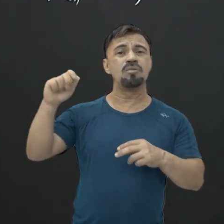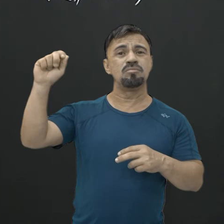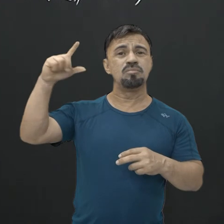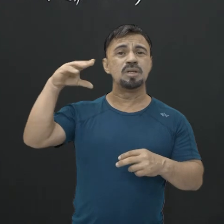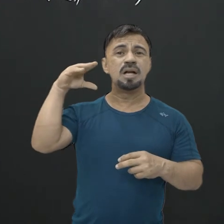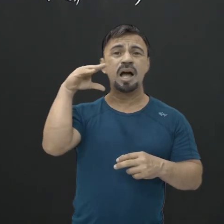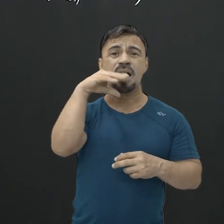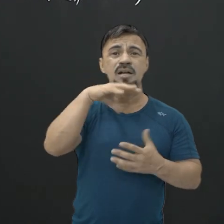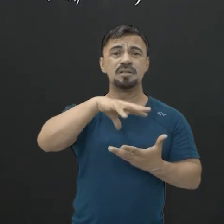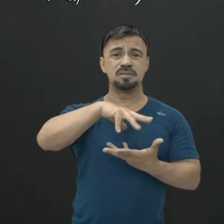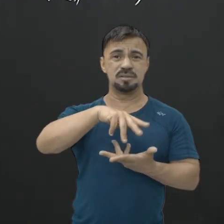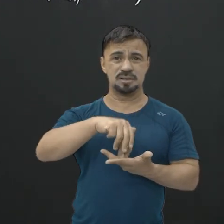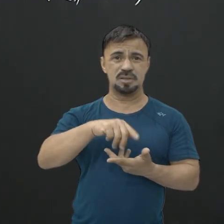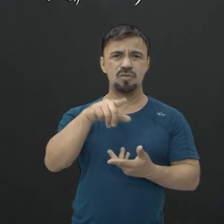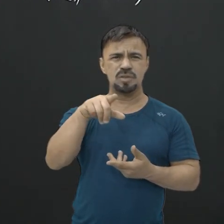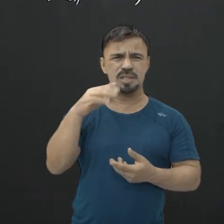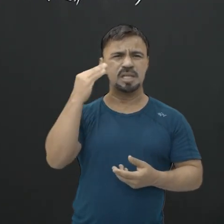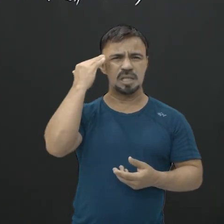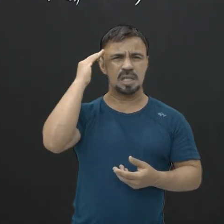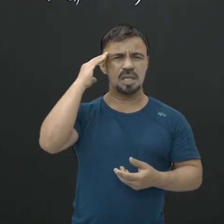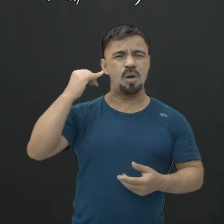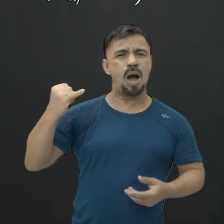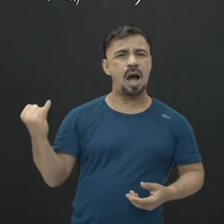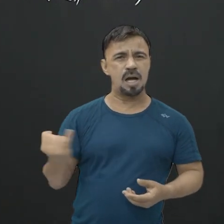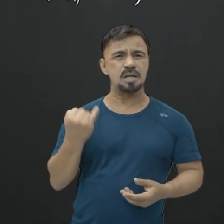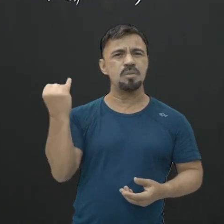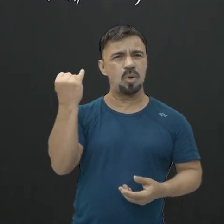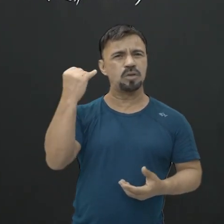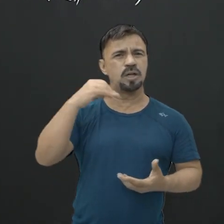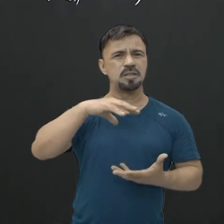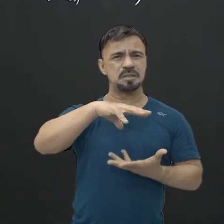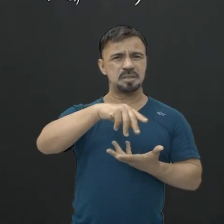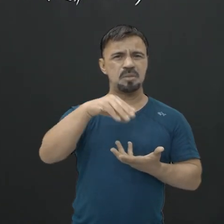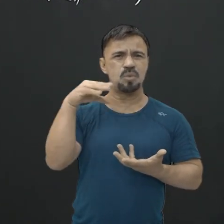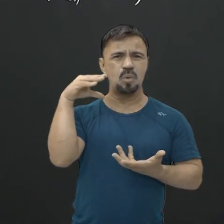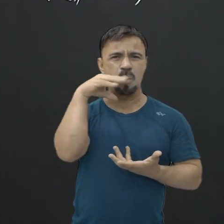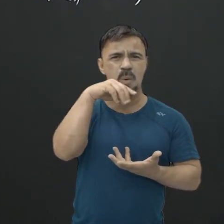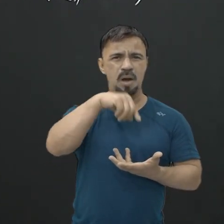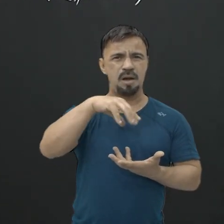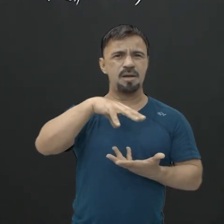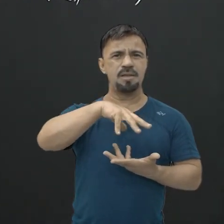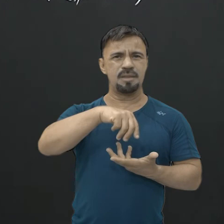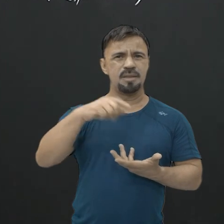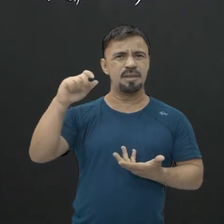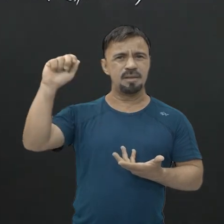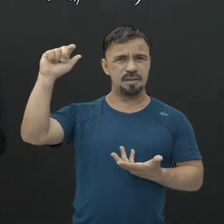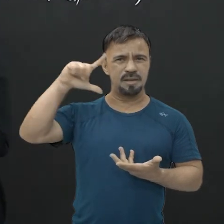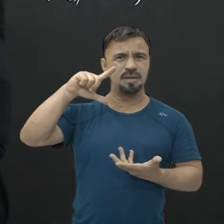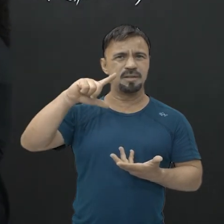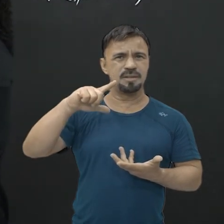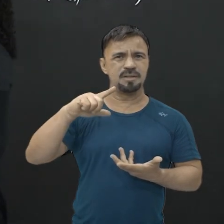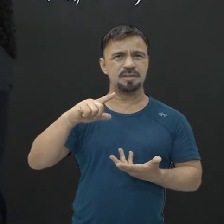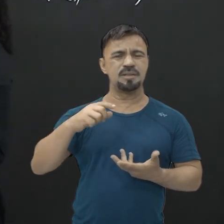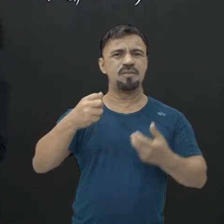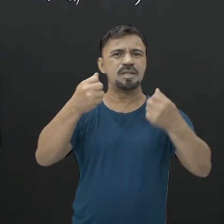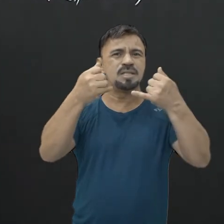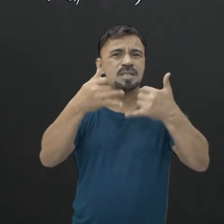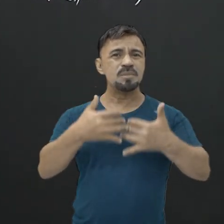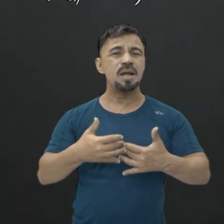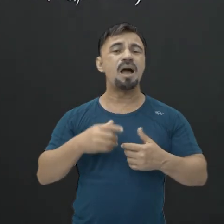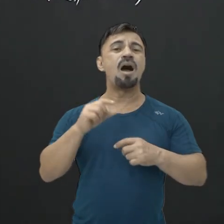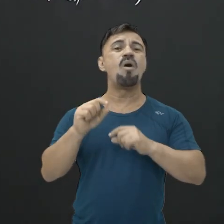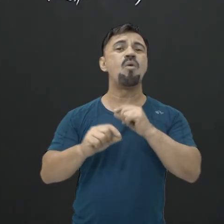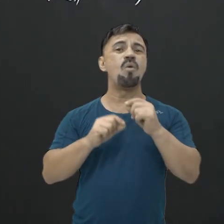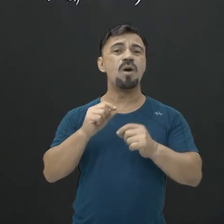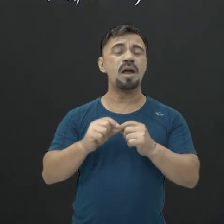estufa. Então você entendeu a importância do efeito estufa? Se perguntarem para você o que é o efeito estufa, você vai falar que é o efeito,